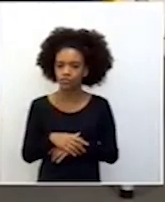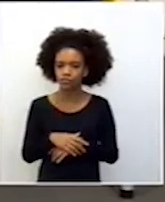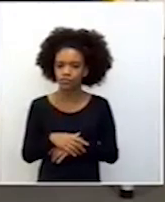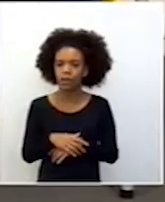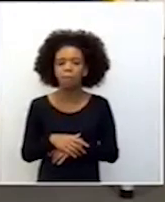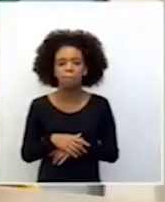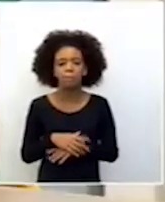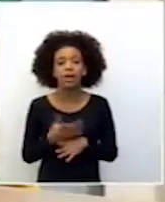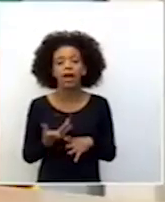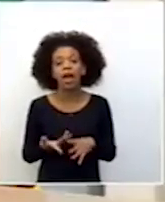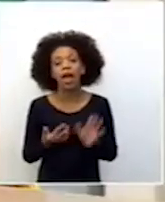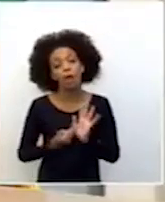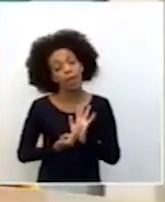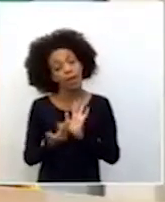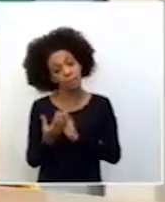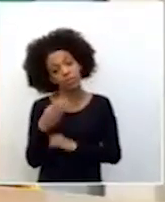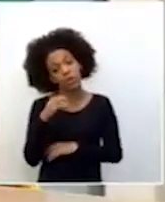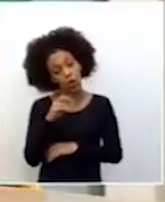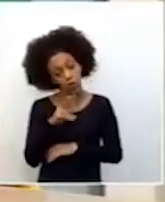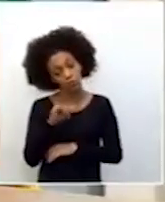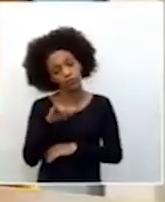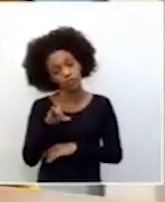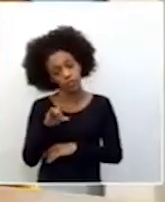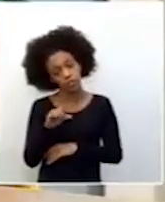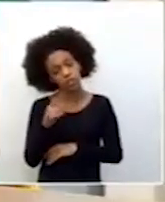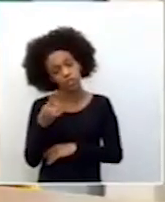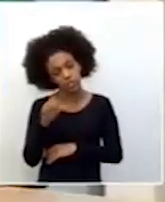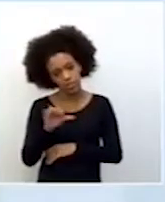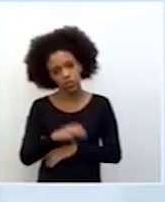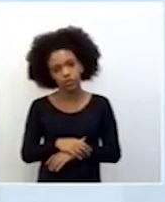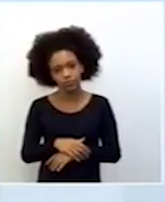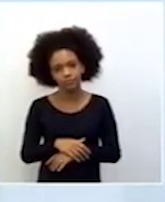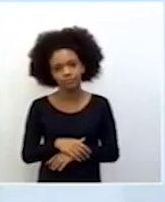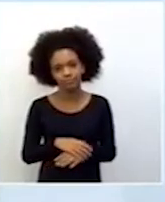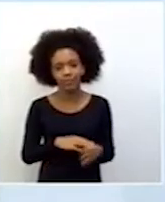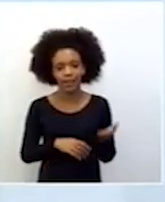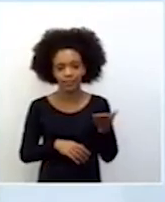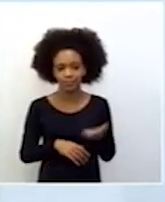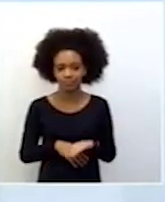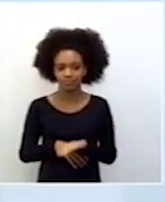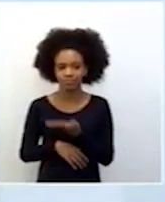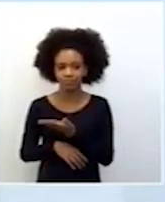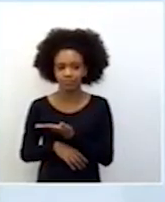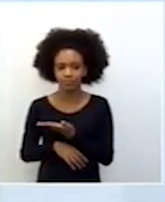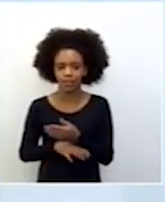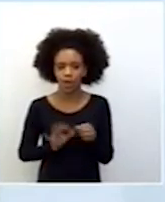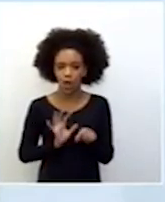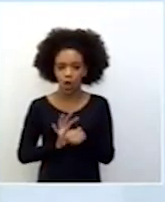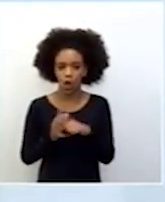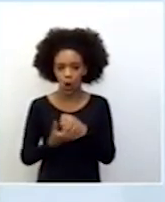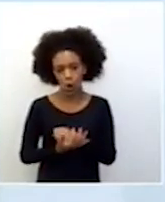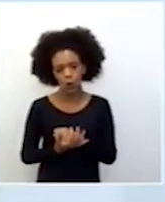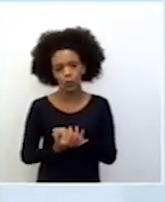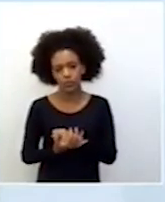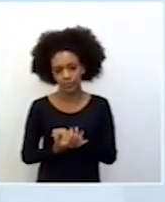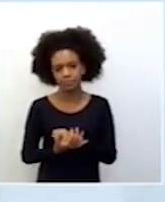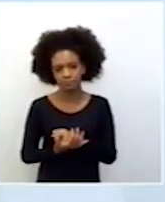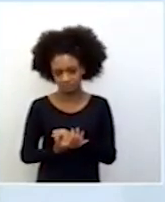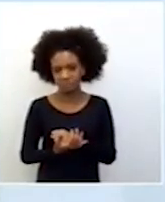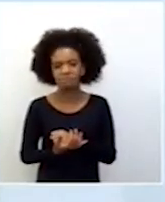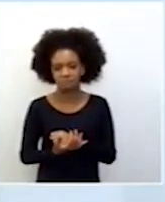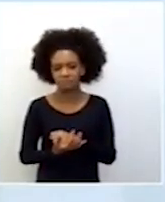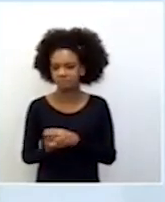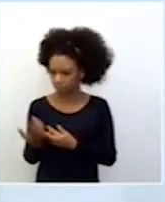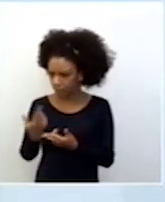bichinho? É o que representa a Covid-19. Vou colocar novamente para vocês. É o nosso... Coronavírus. Eles responderam